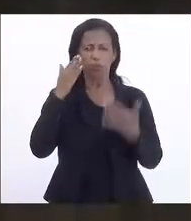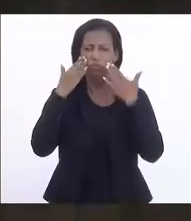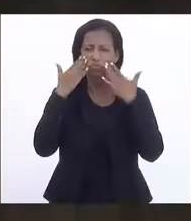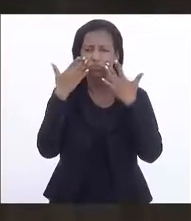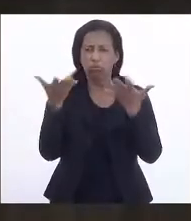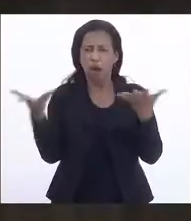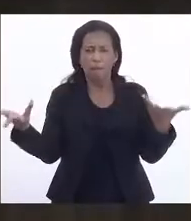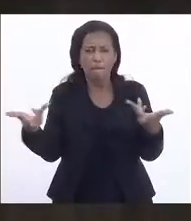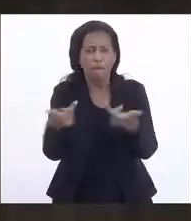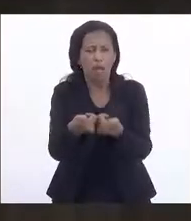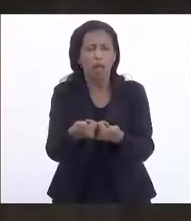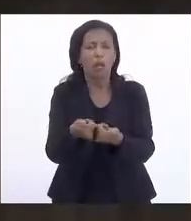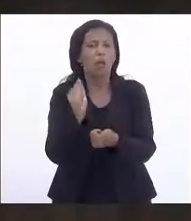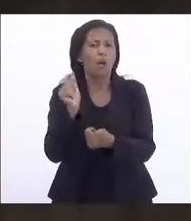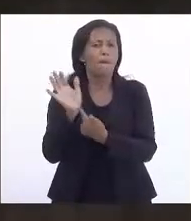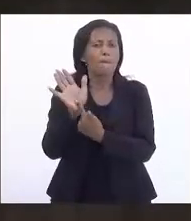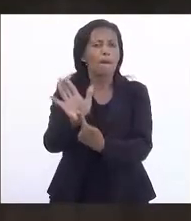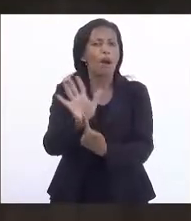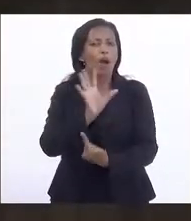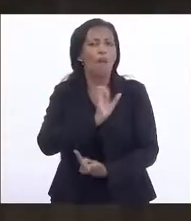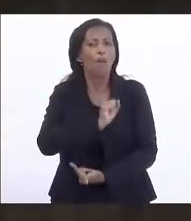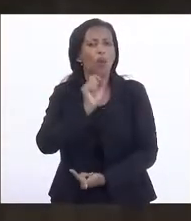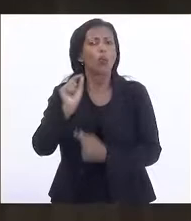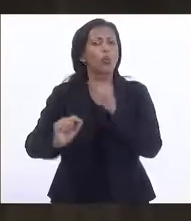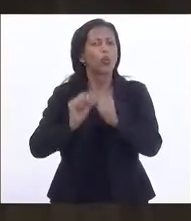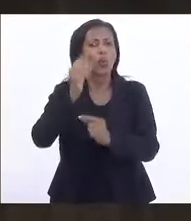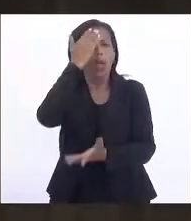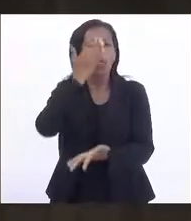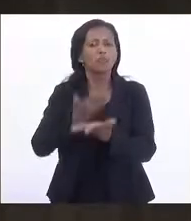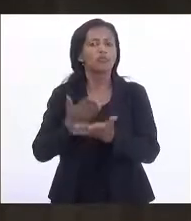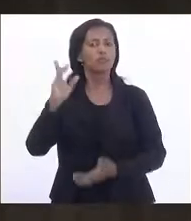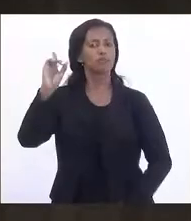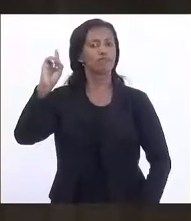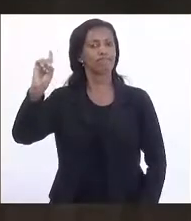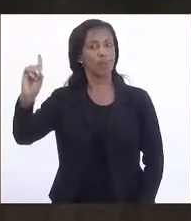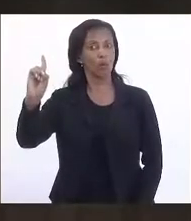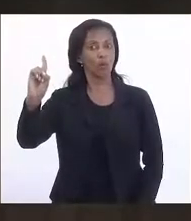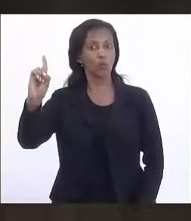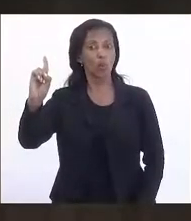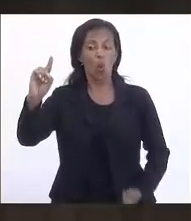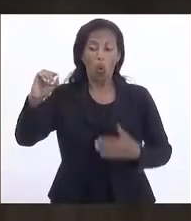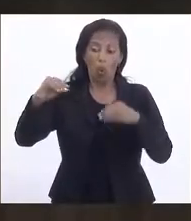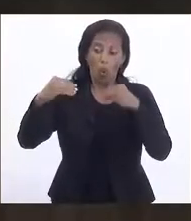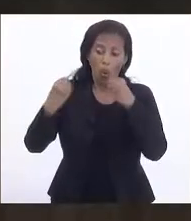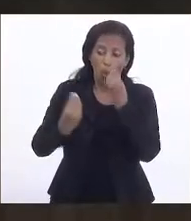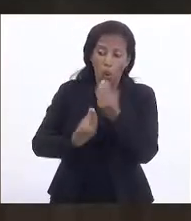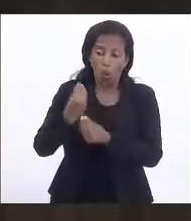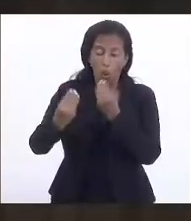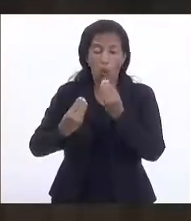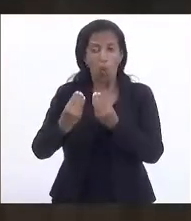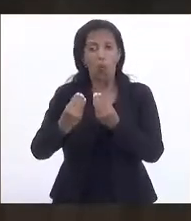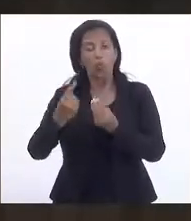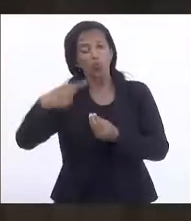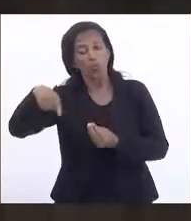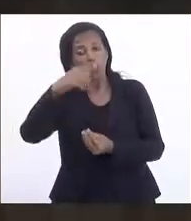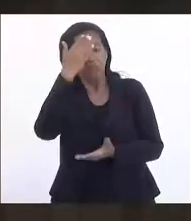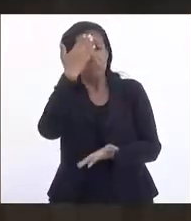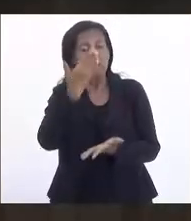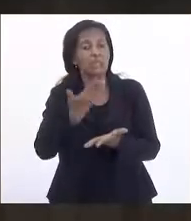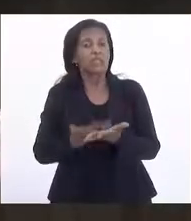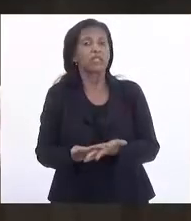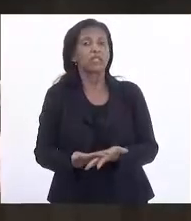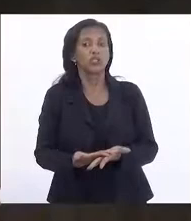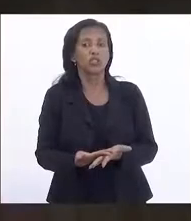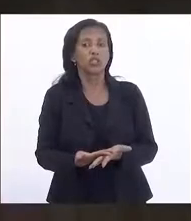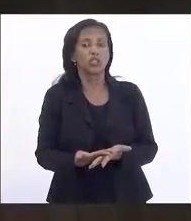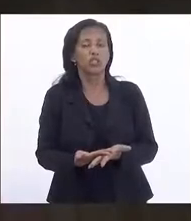belíssima do amor daqueles que creem em Deus, ou aquilo que defendem e que creem, nasce do amor. E